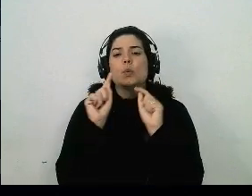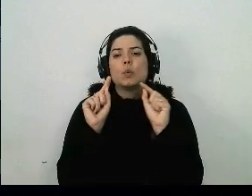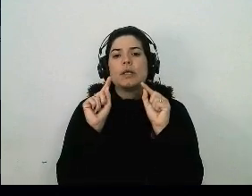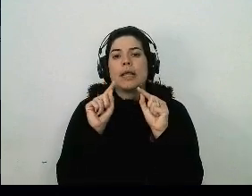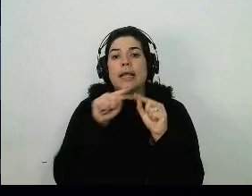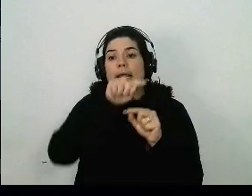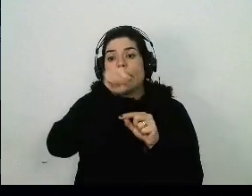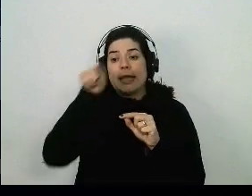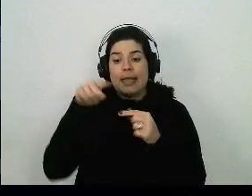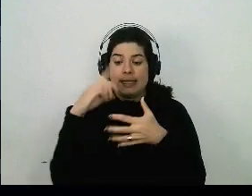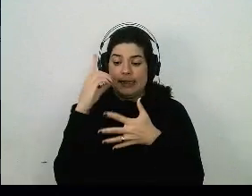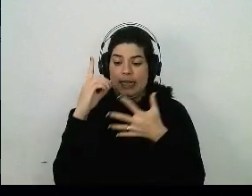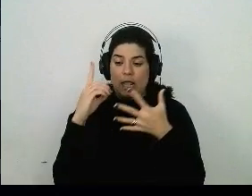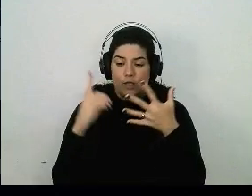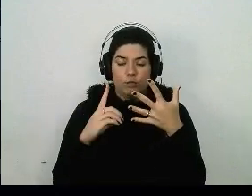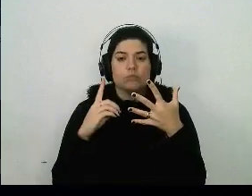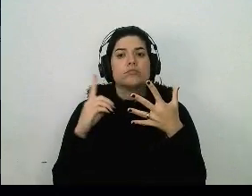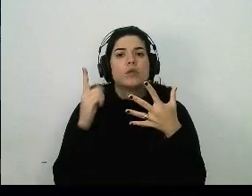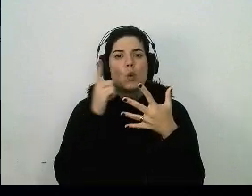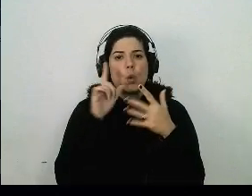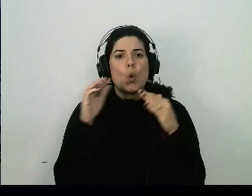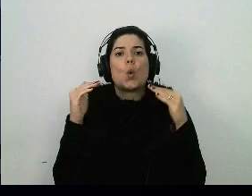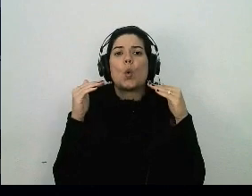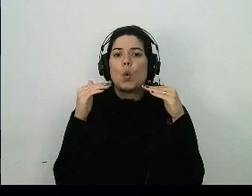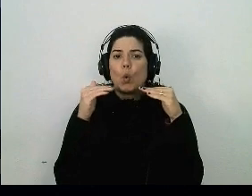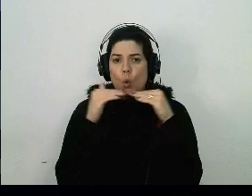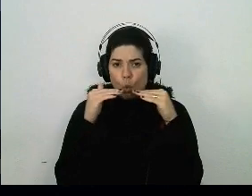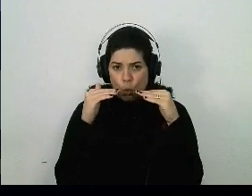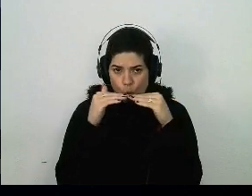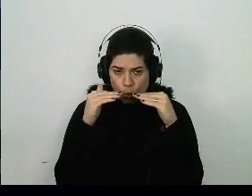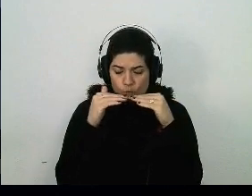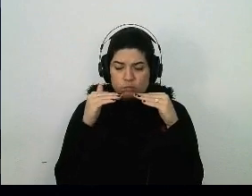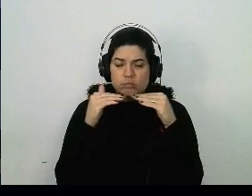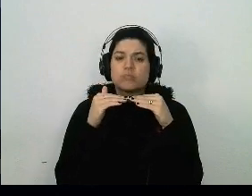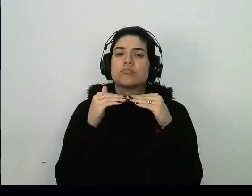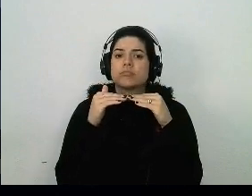dados, eles concordam que esse dado é válido.